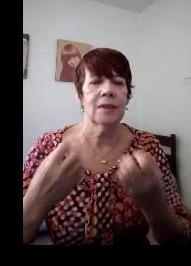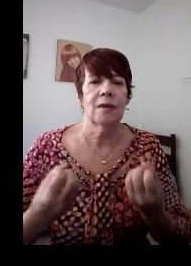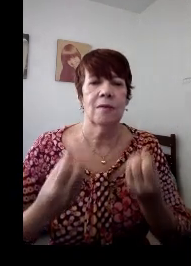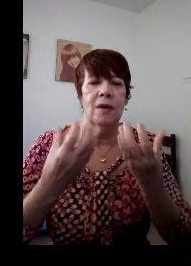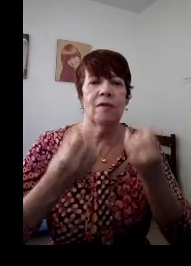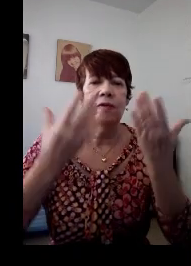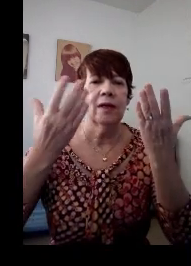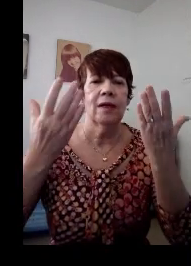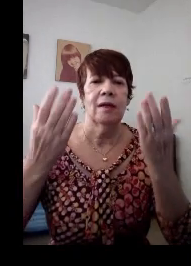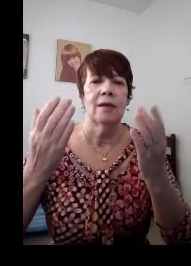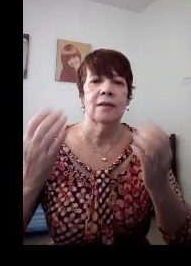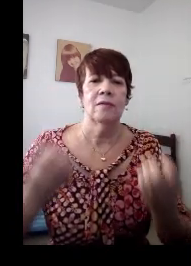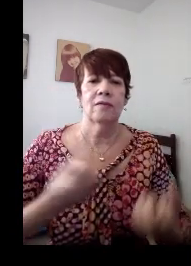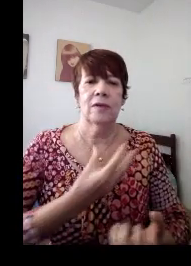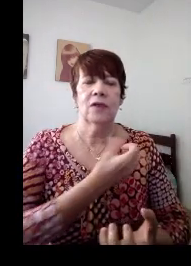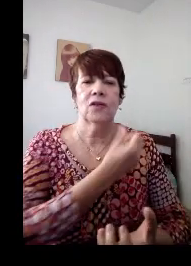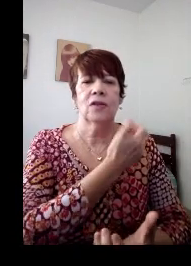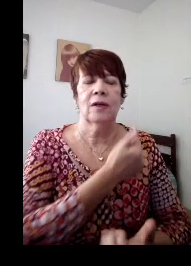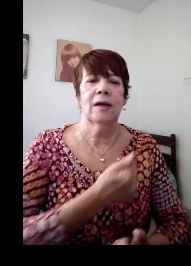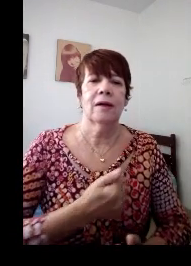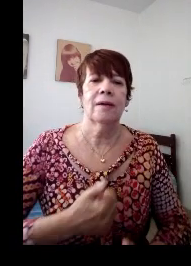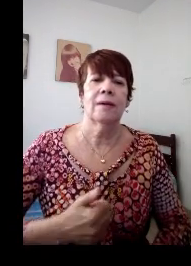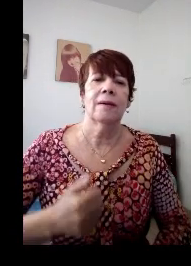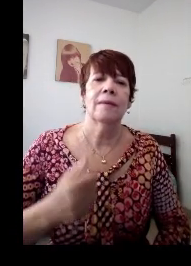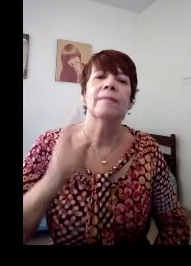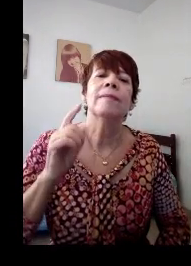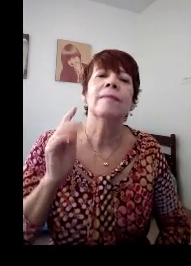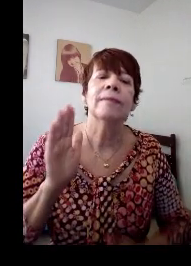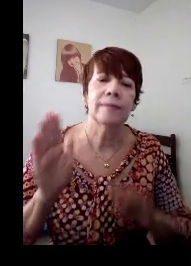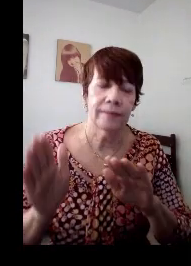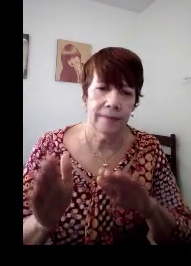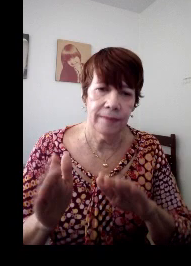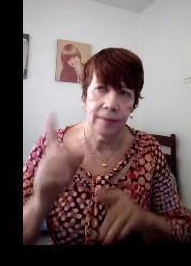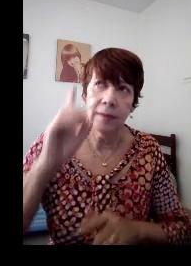atividades começam a tomar o espaço